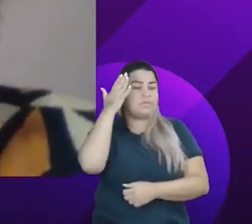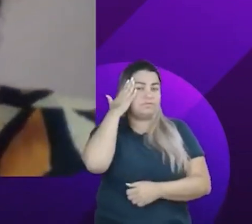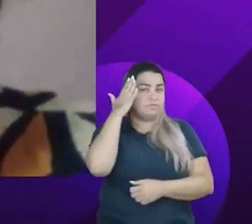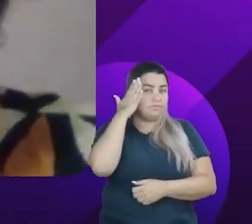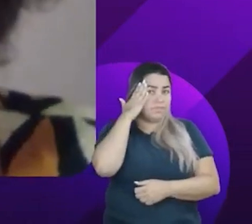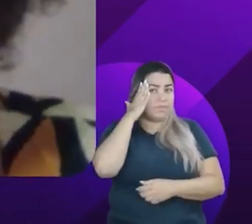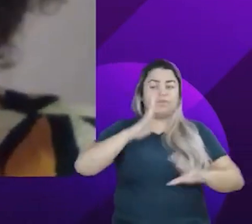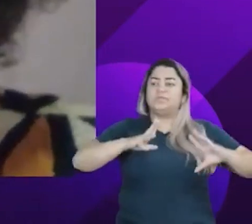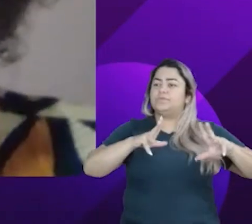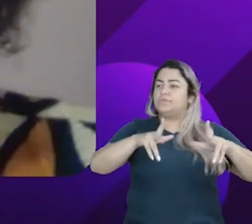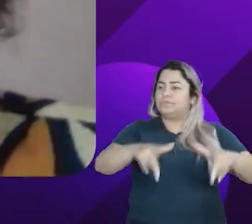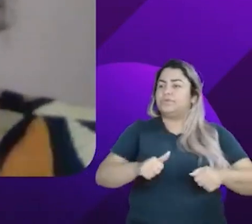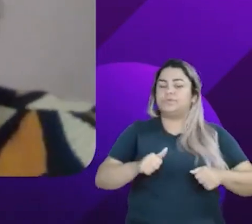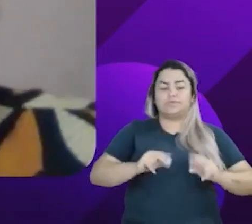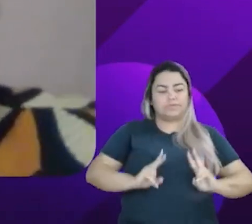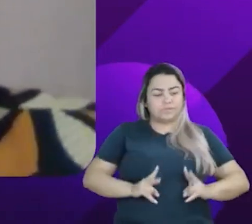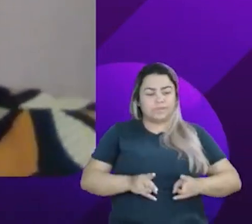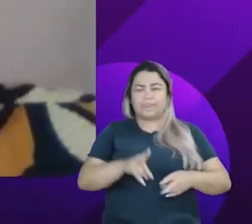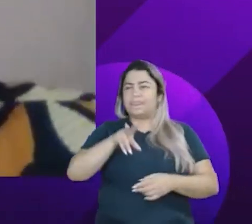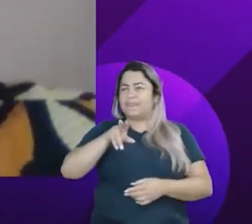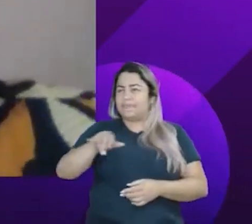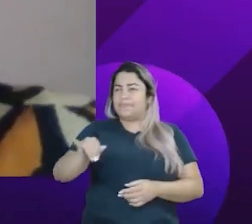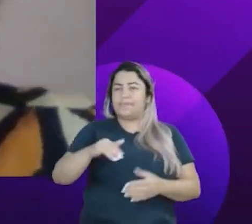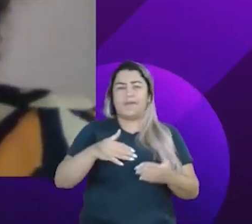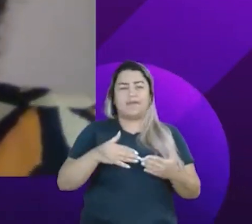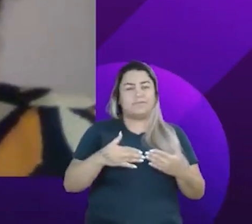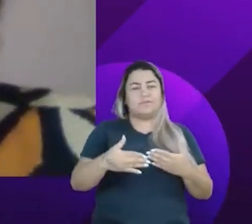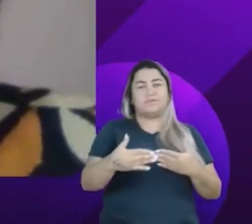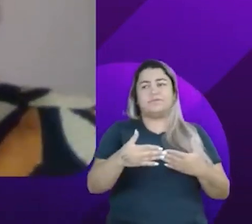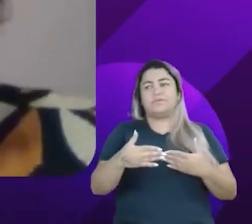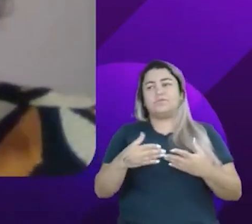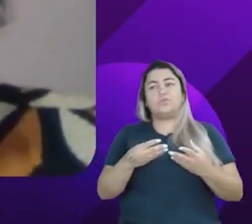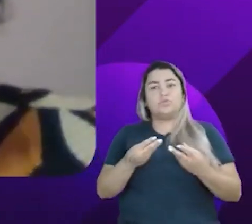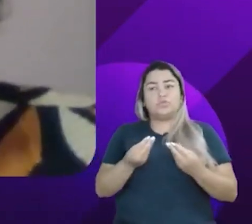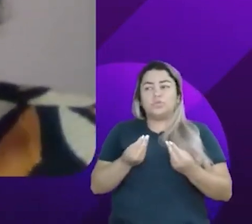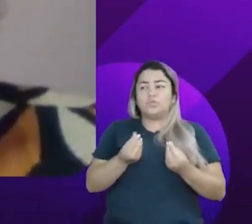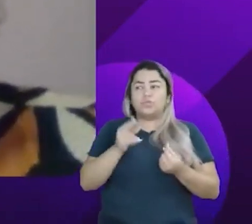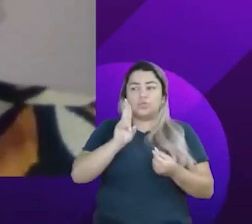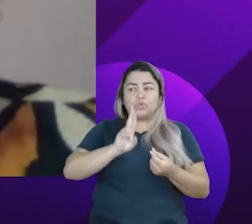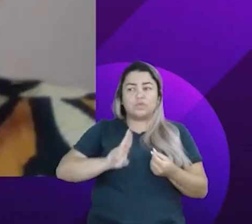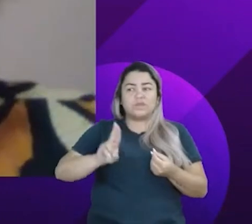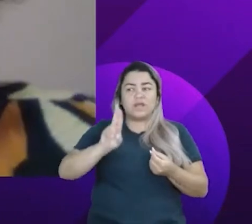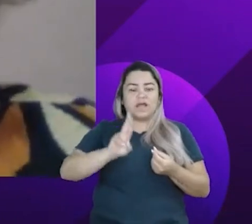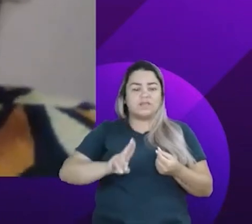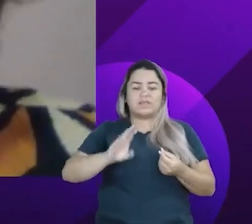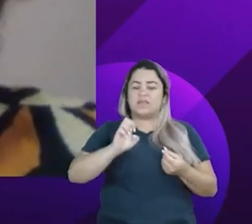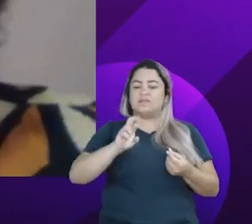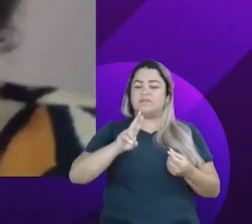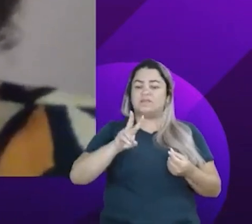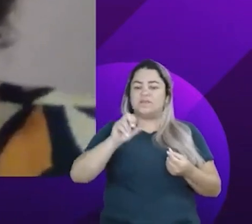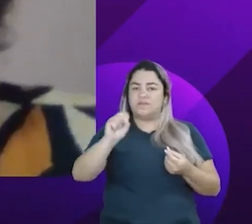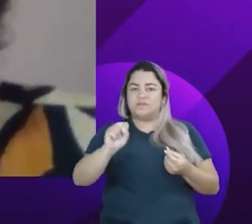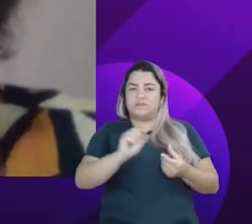exemplo, toda uma resistência que vai desde do manusear as ervas, não é? A manter